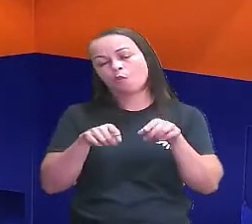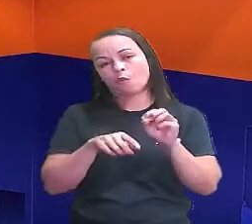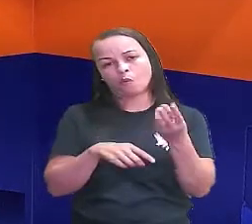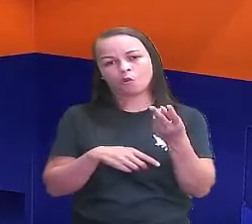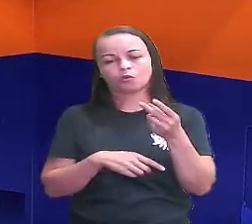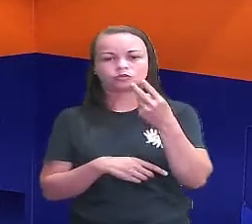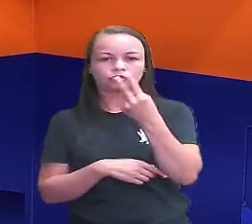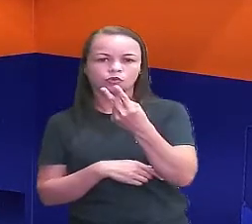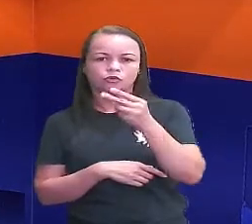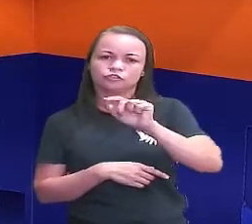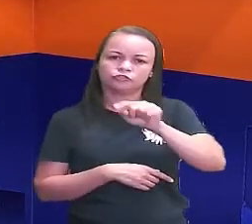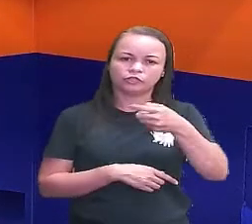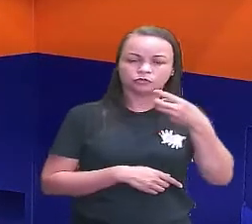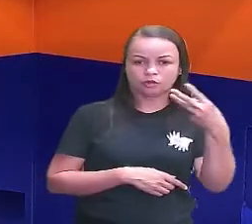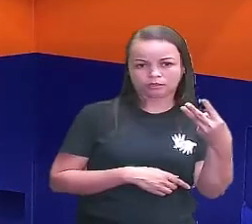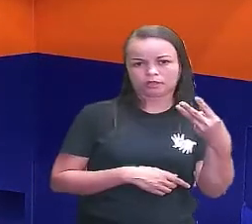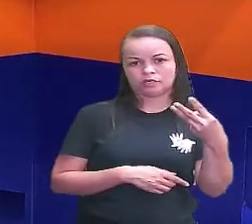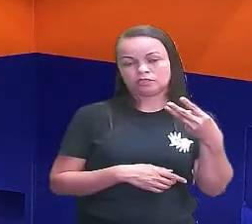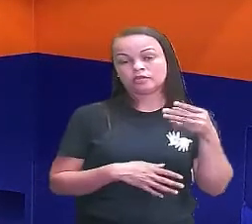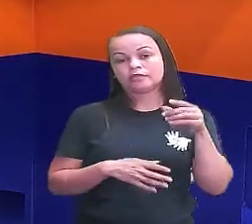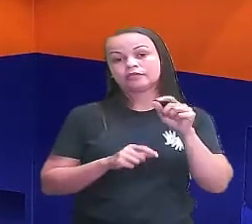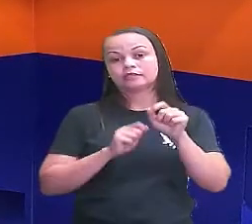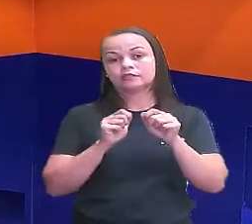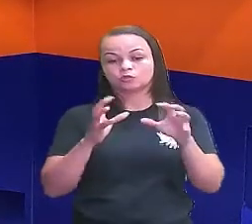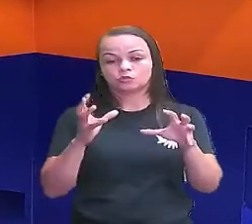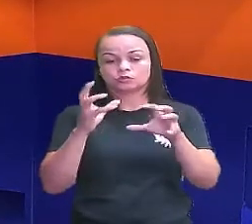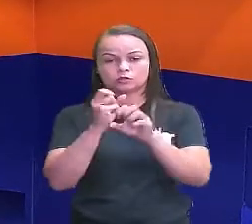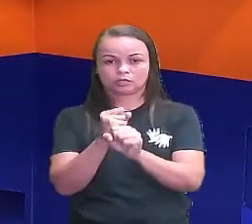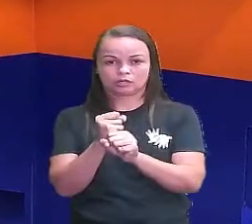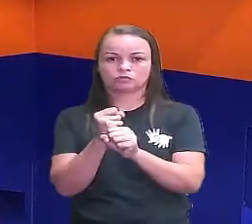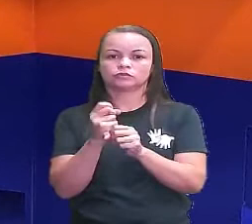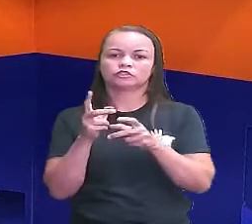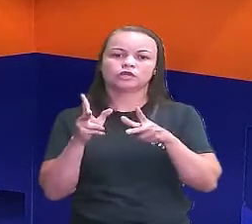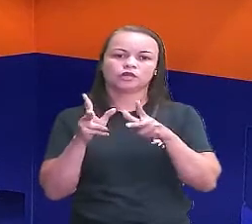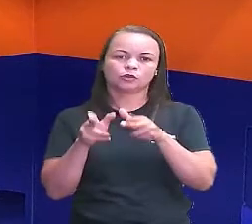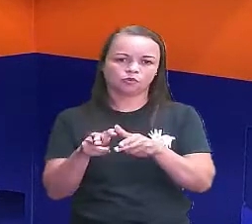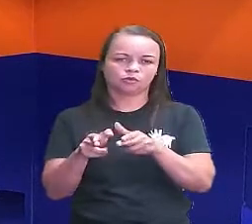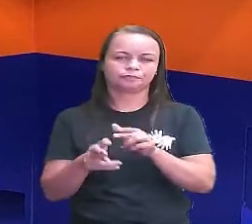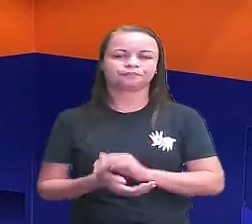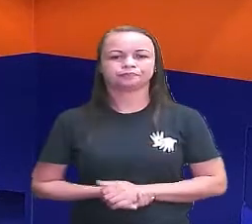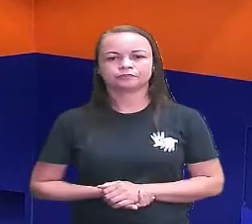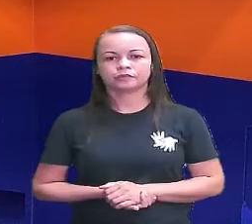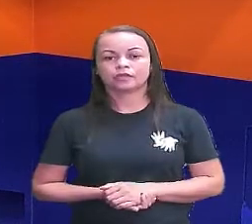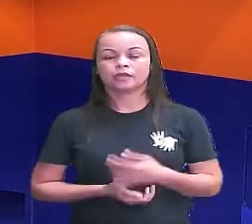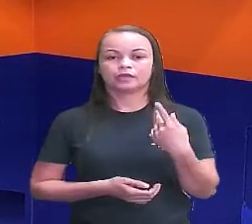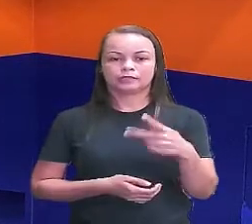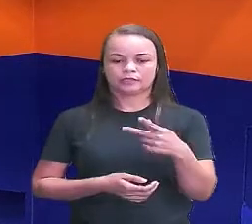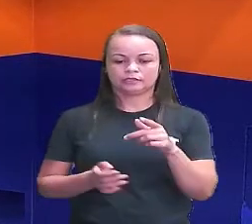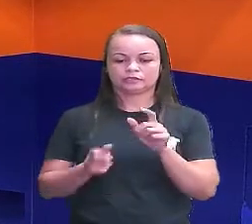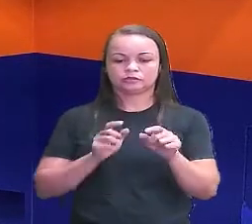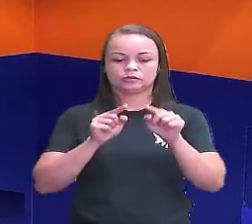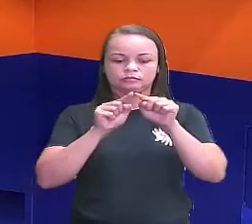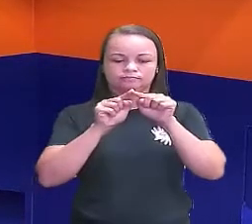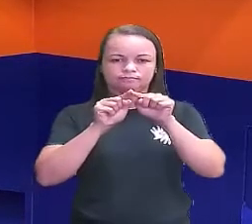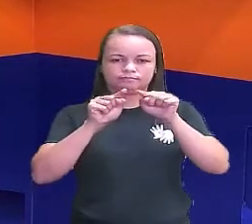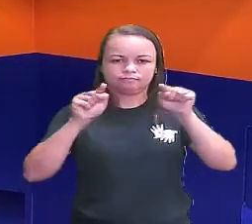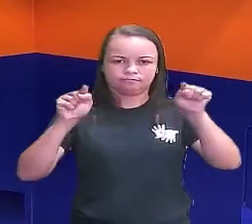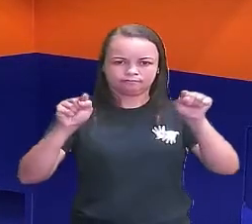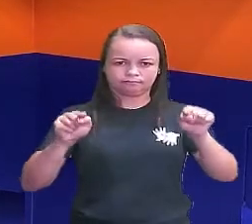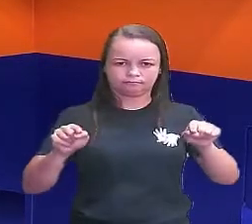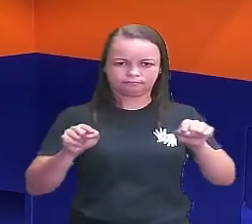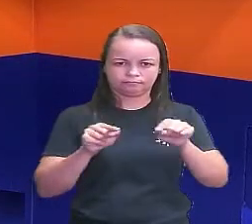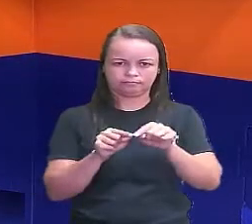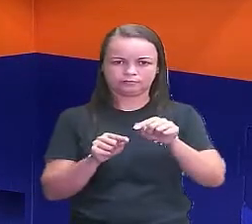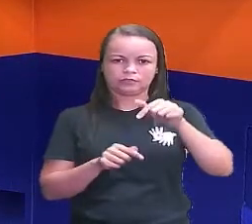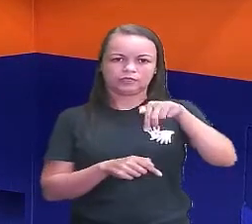Total que cada lado dele seja o quê? A mesma medida. Então, isso nós chamamos de quadrado,